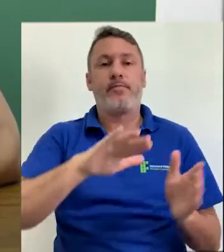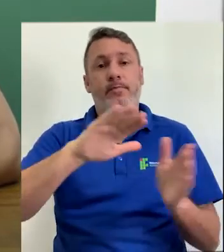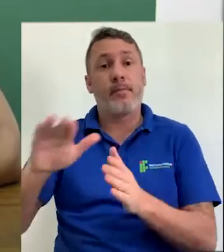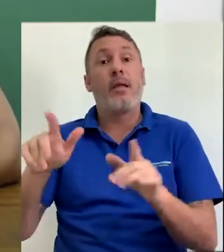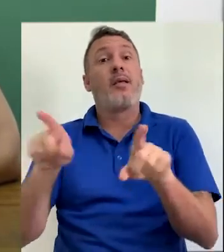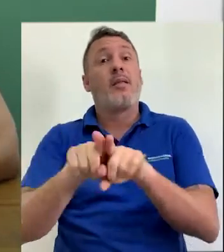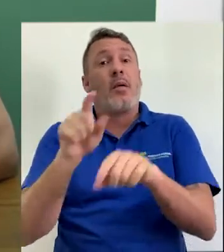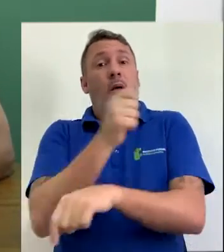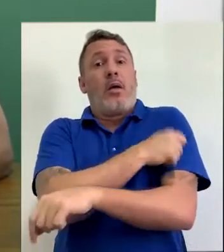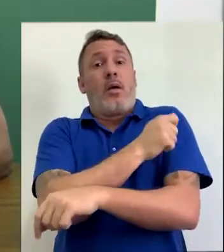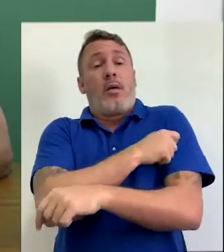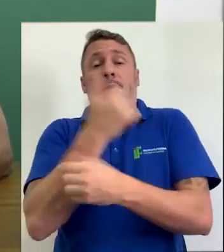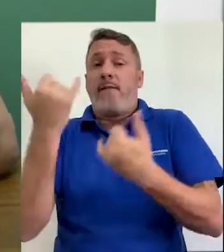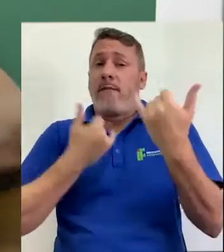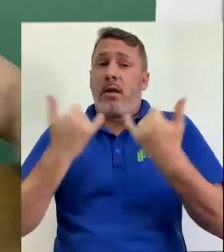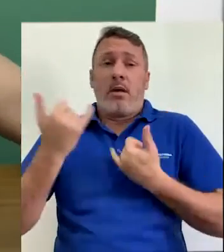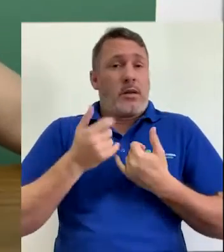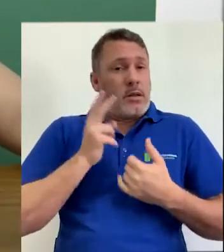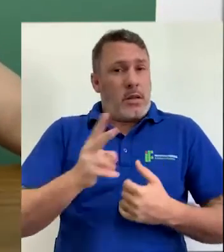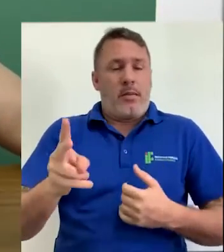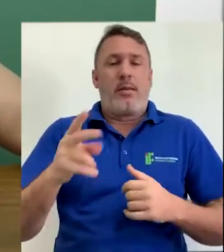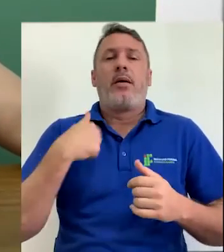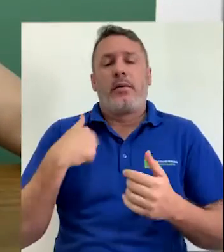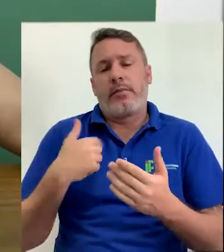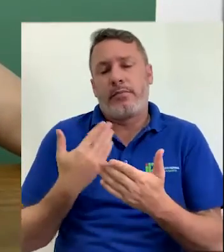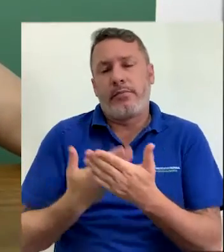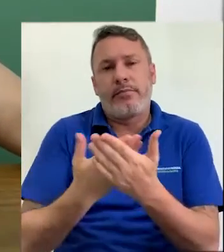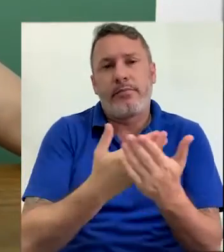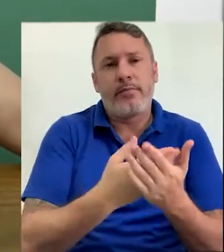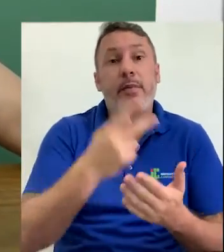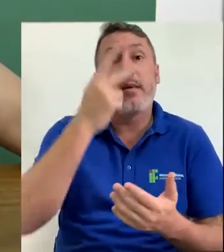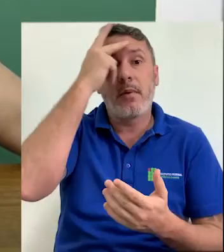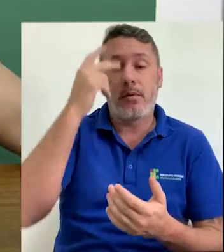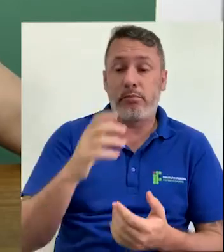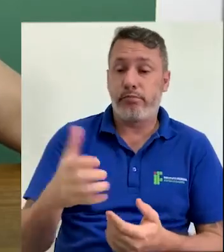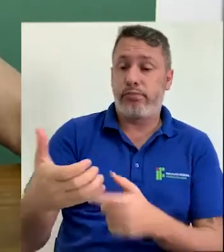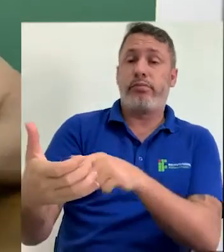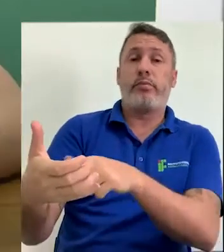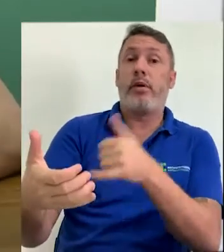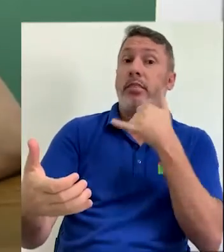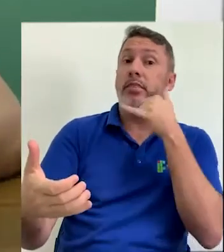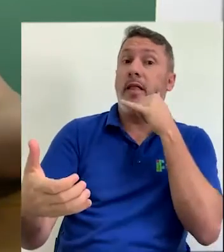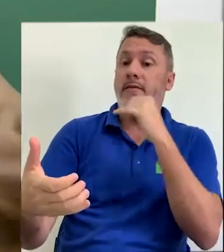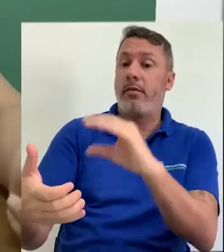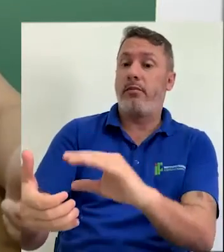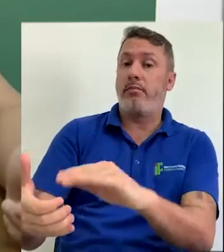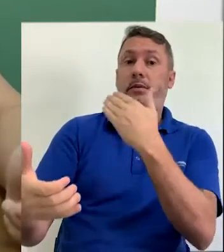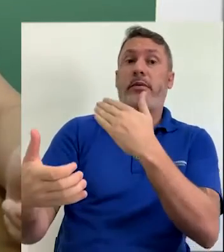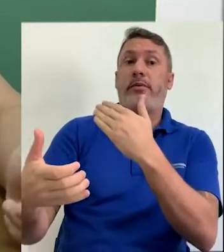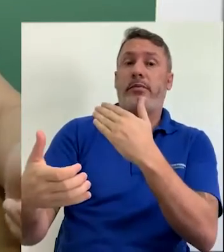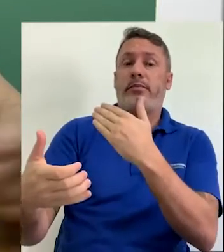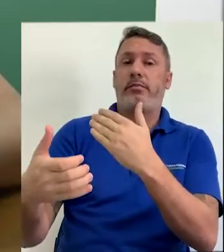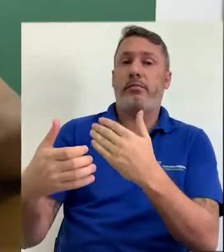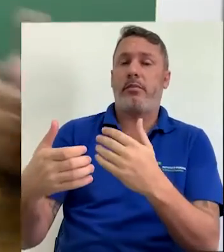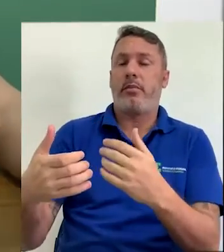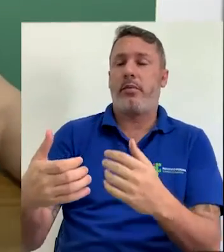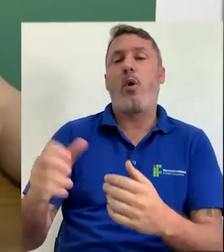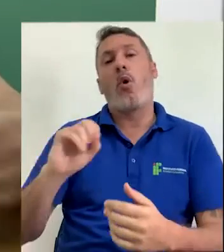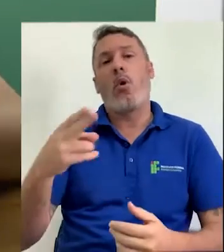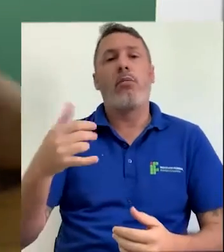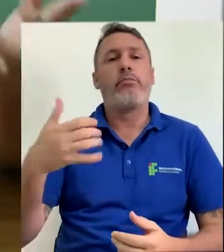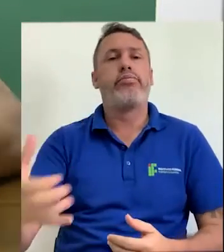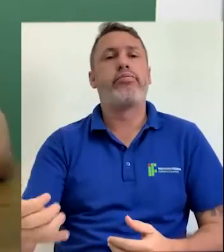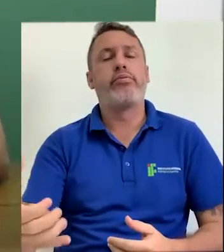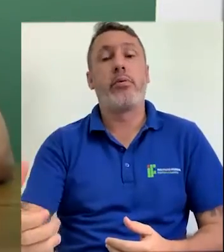seguinte: eu começo a estudar, alguém me chama no smartphone, me manda uma mensagem, ou me